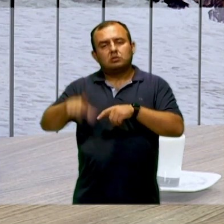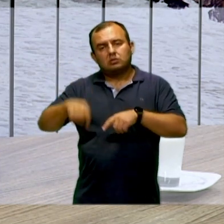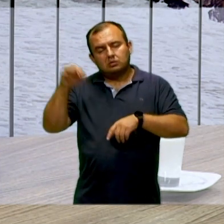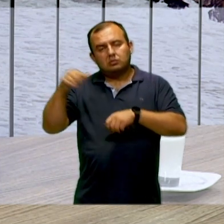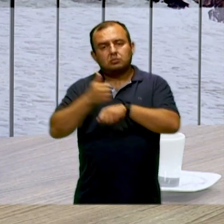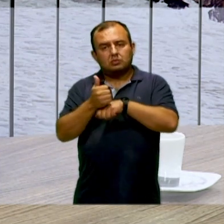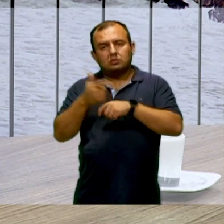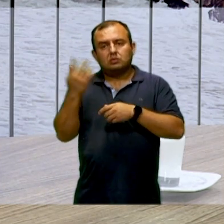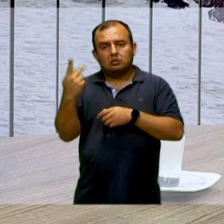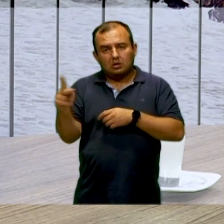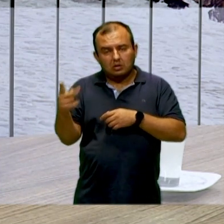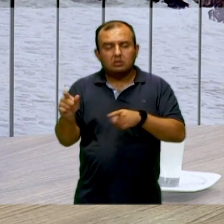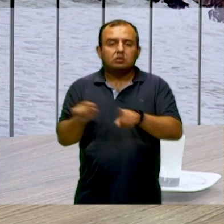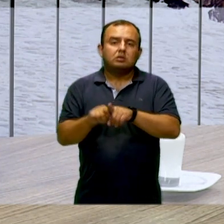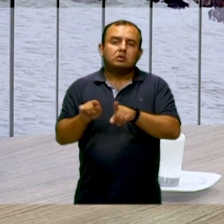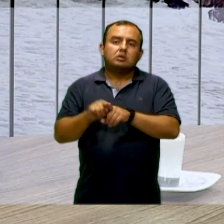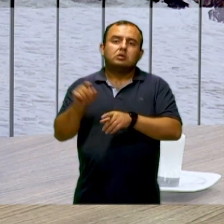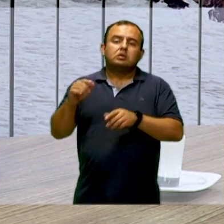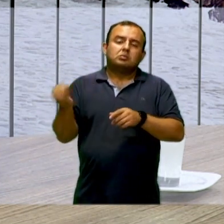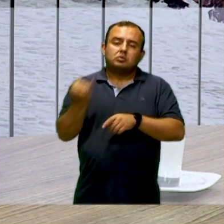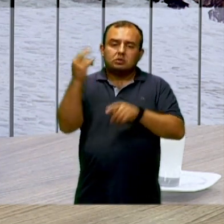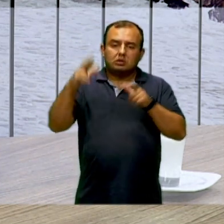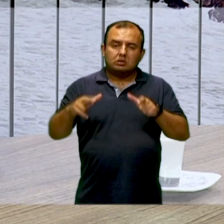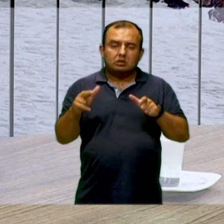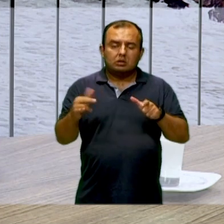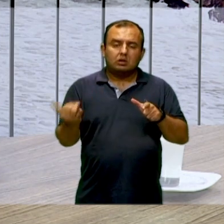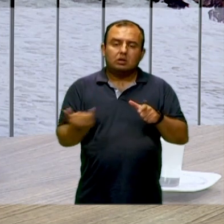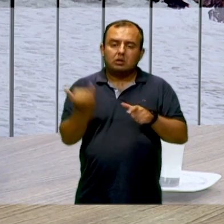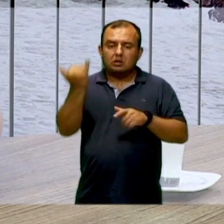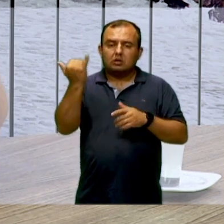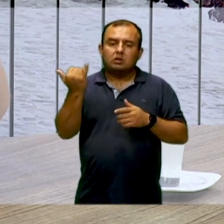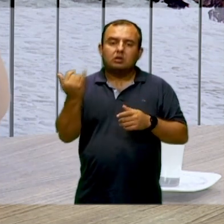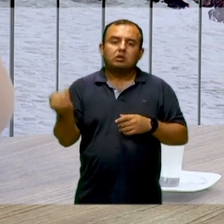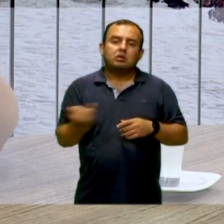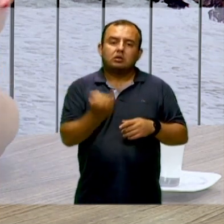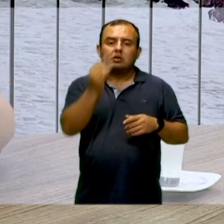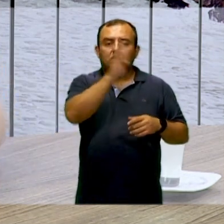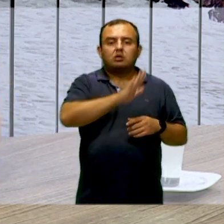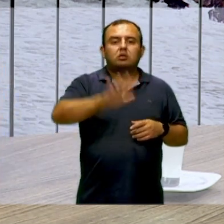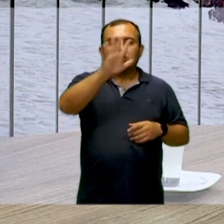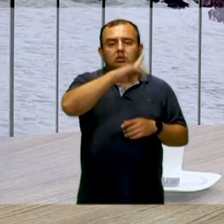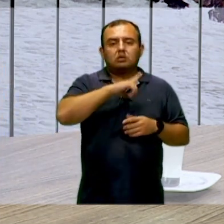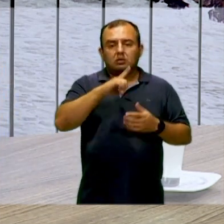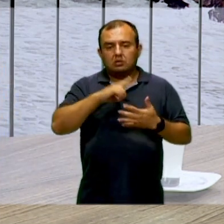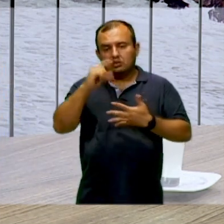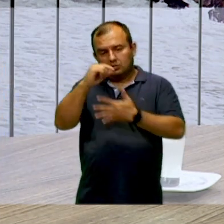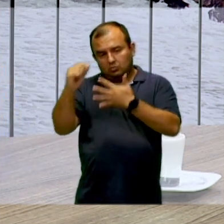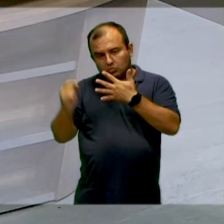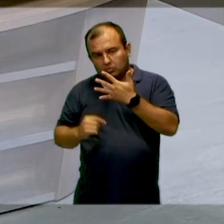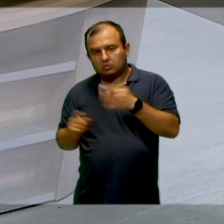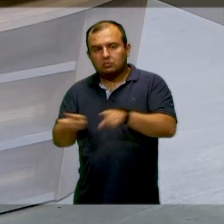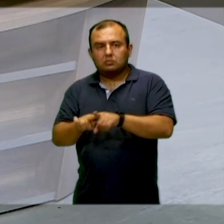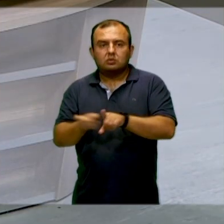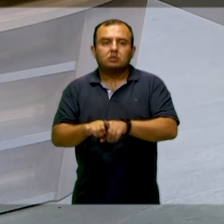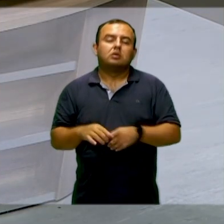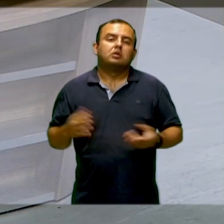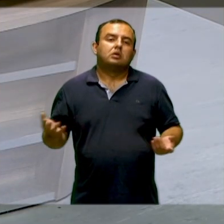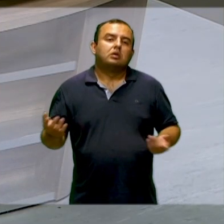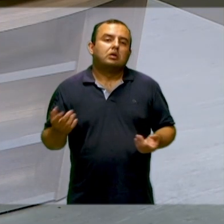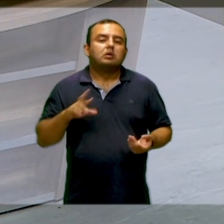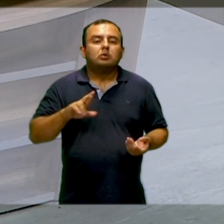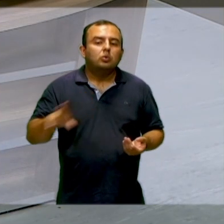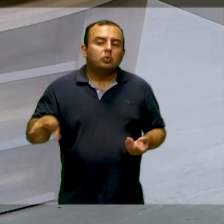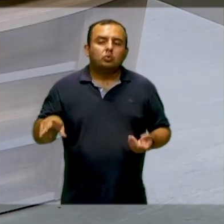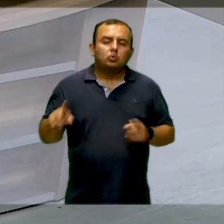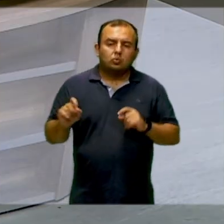dele, se é de relevância regional, se é de relevância nacional, tem uma questão de pontuação. Então não existe